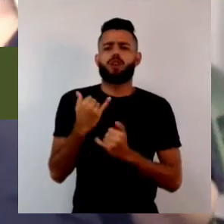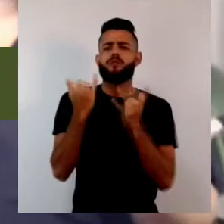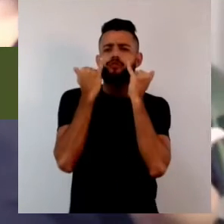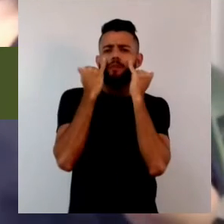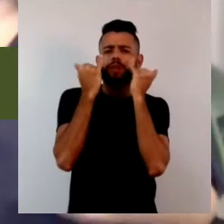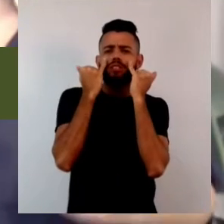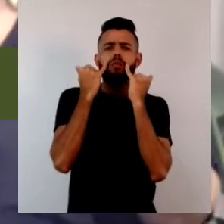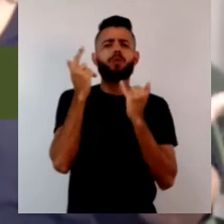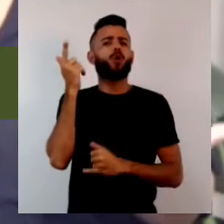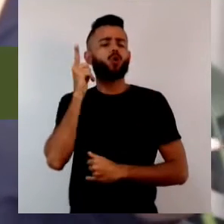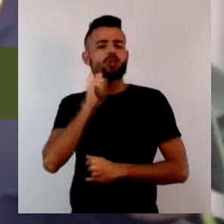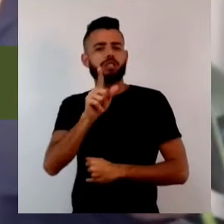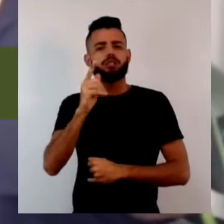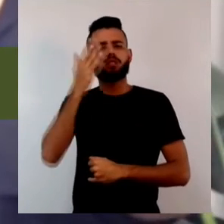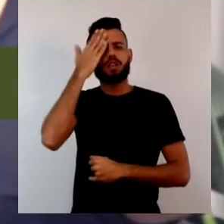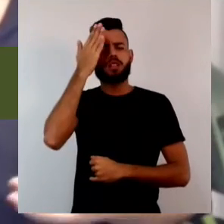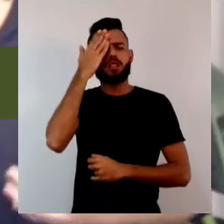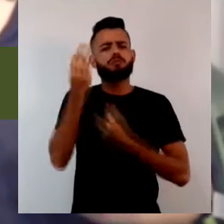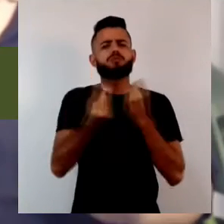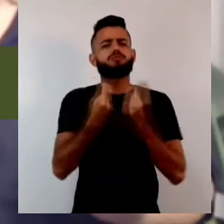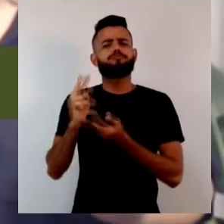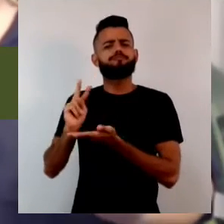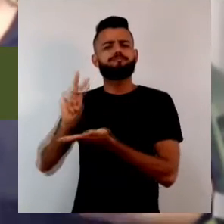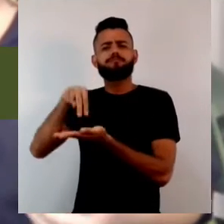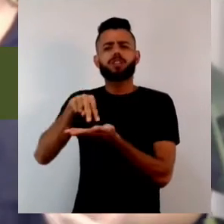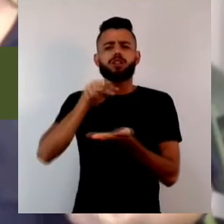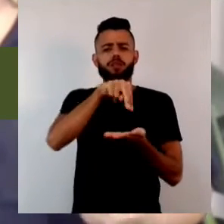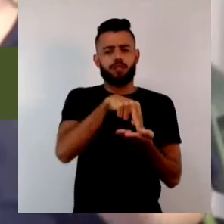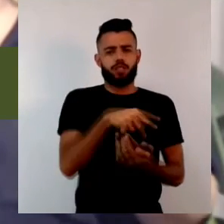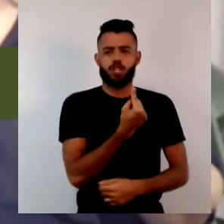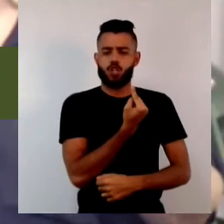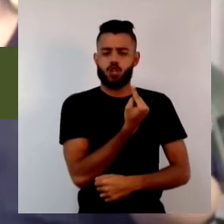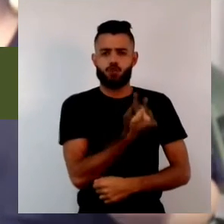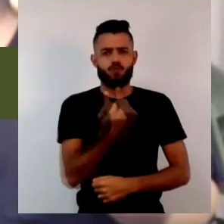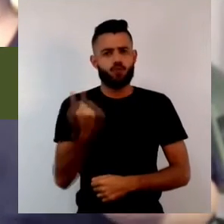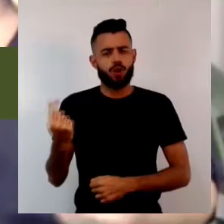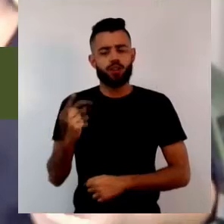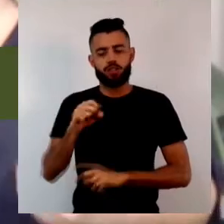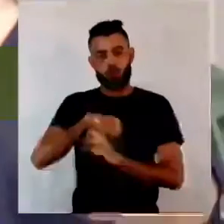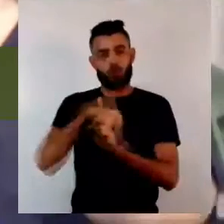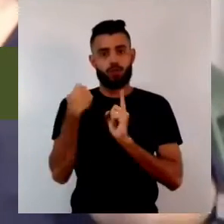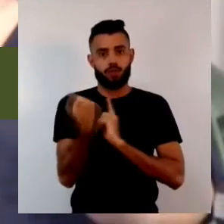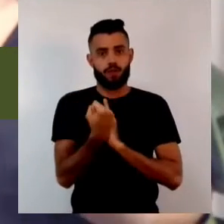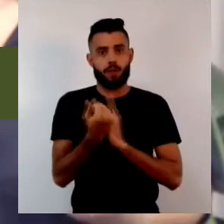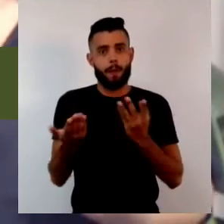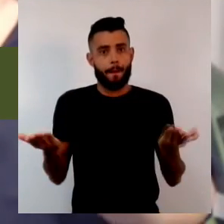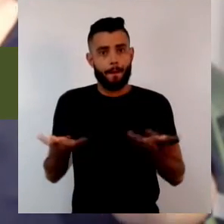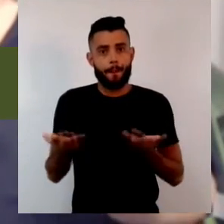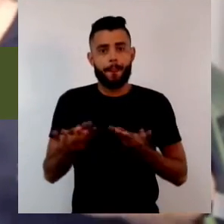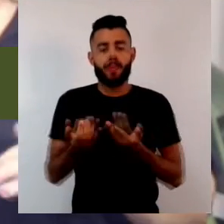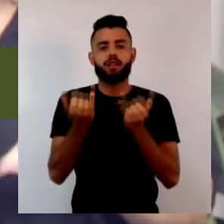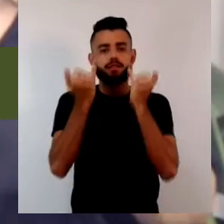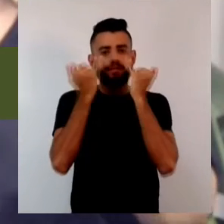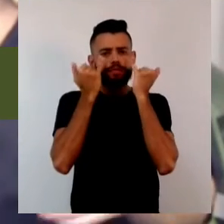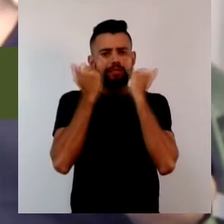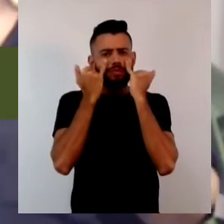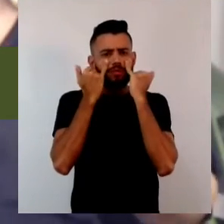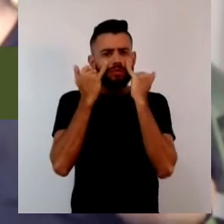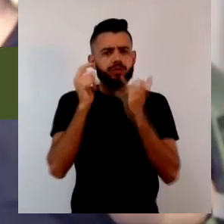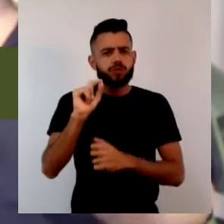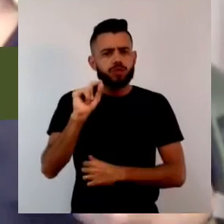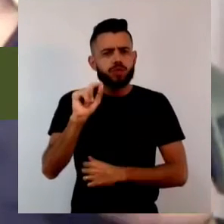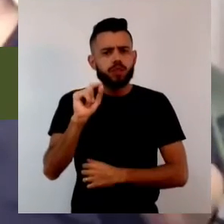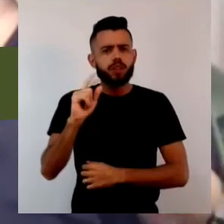papéis individuais e sociais. Atualmente, a informação é poder. E com isso, pode empoderar toda